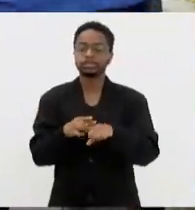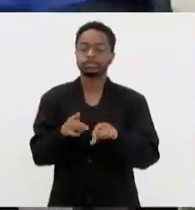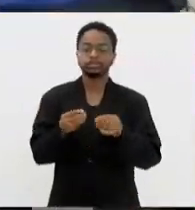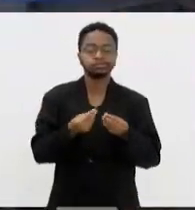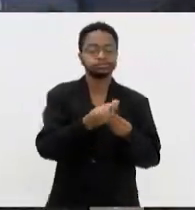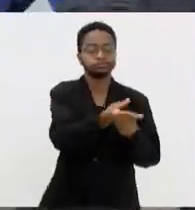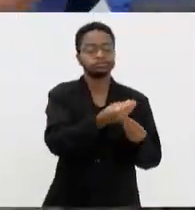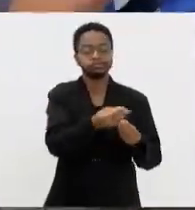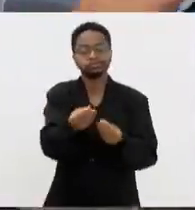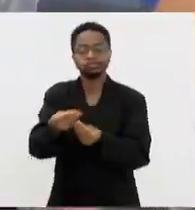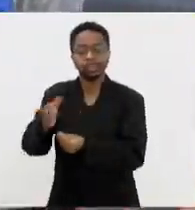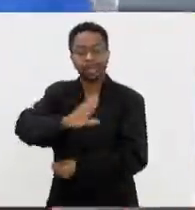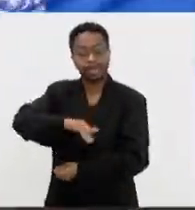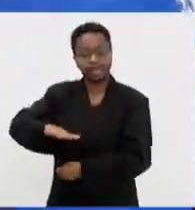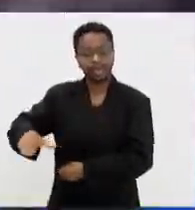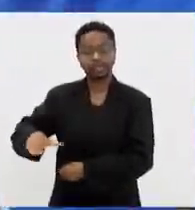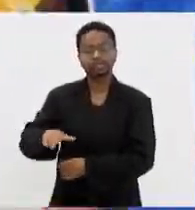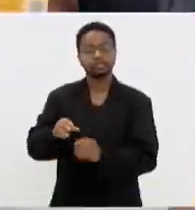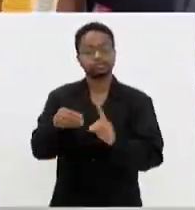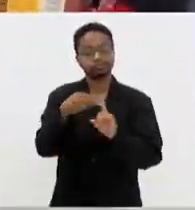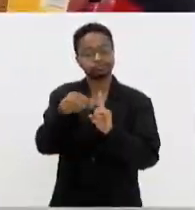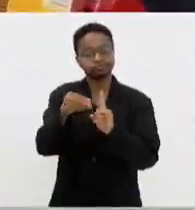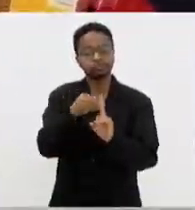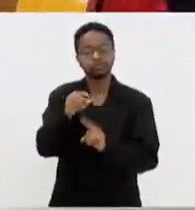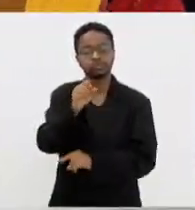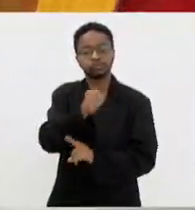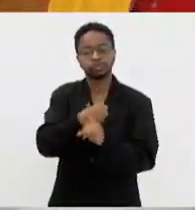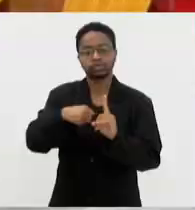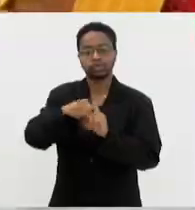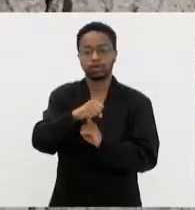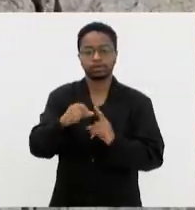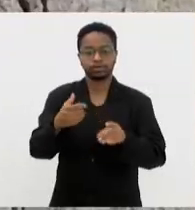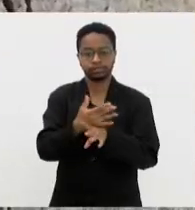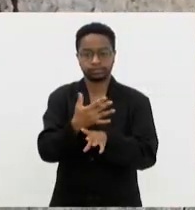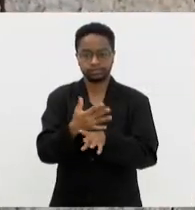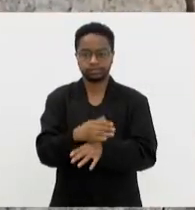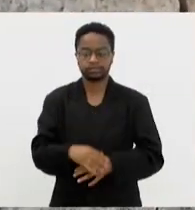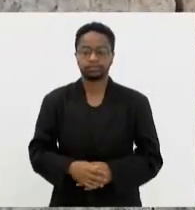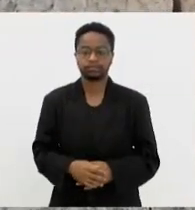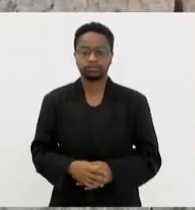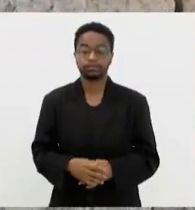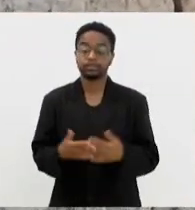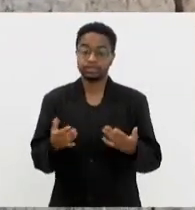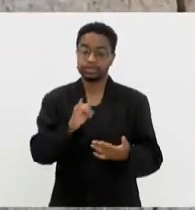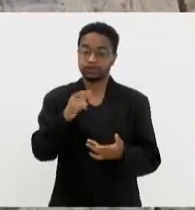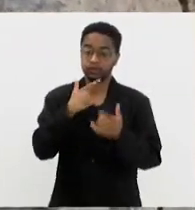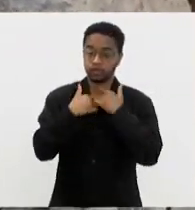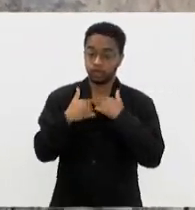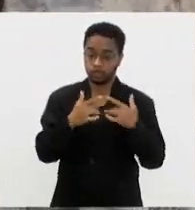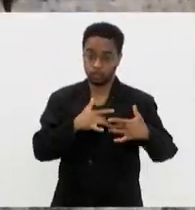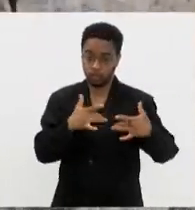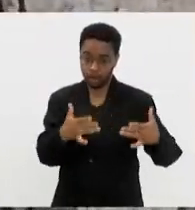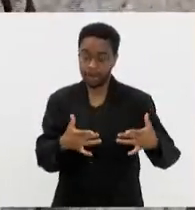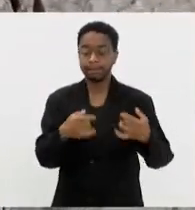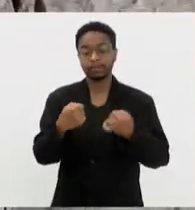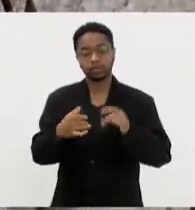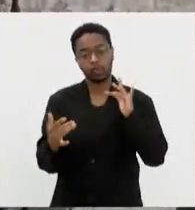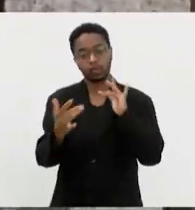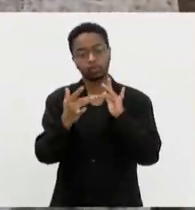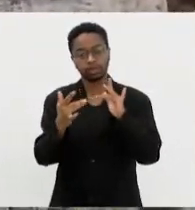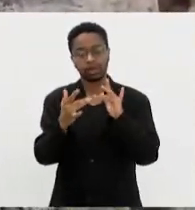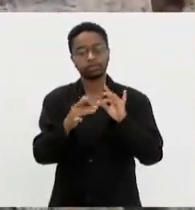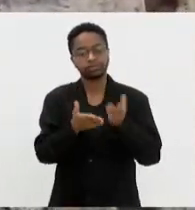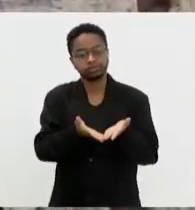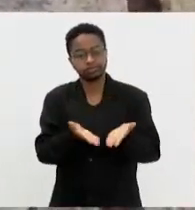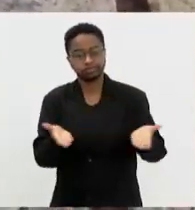serem distribuídos a crianças em vulnerabilidade social do município. Para doar, basta entrar em contato com o programa Segurança